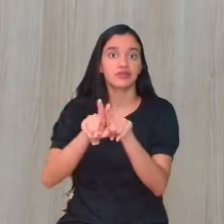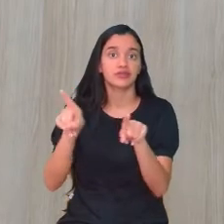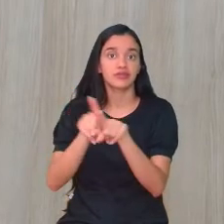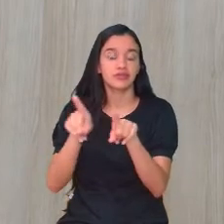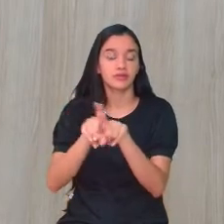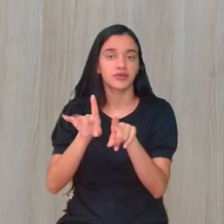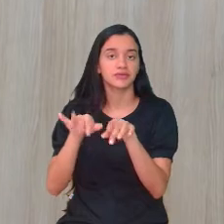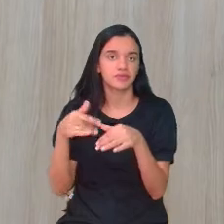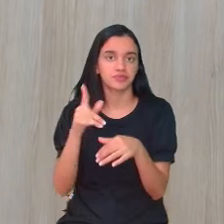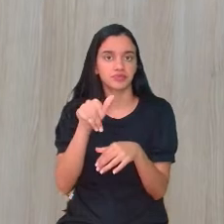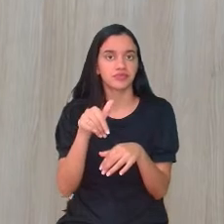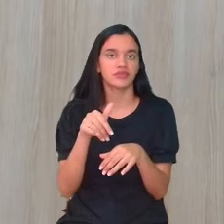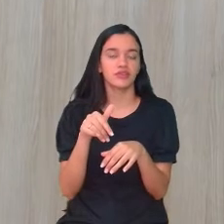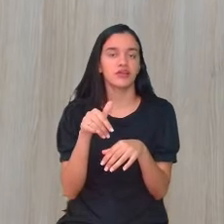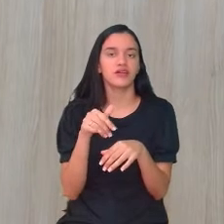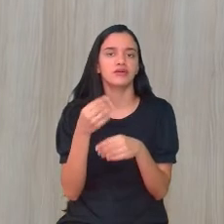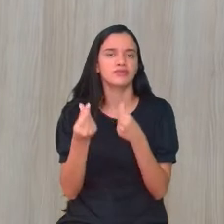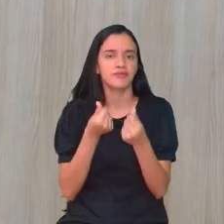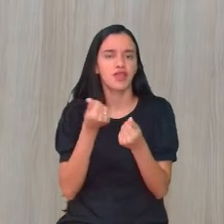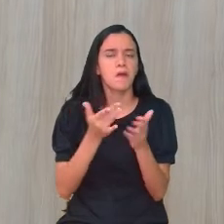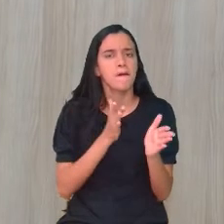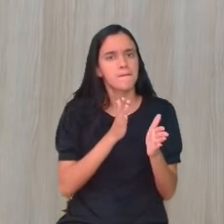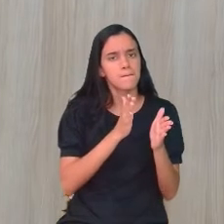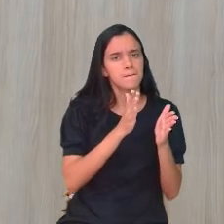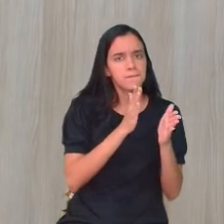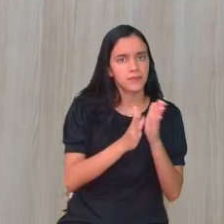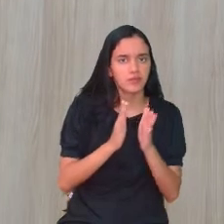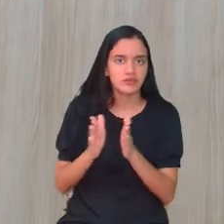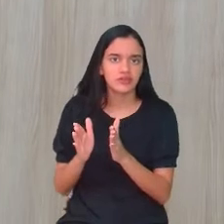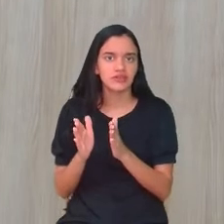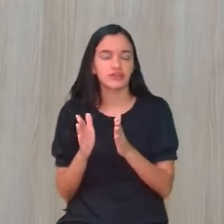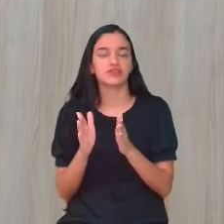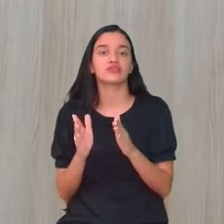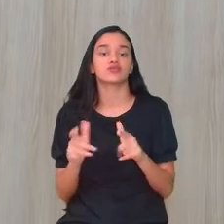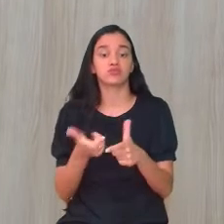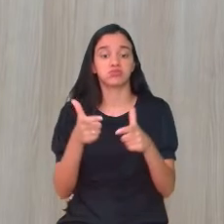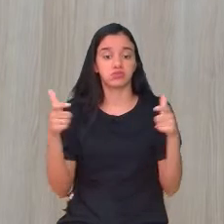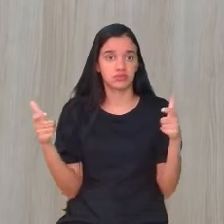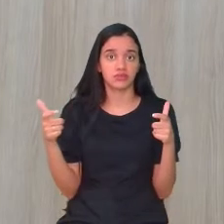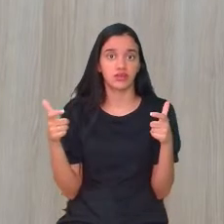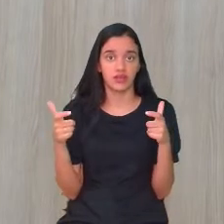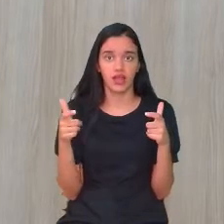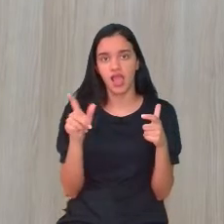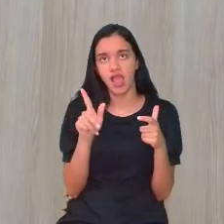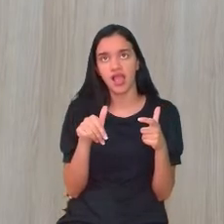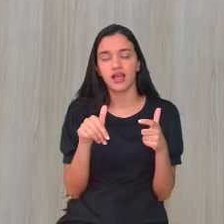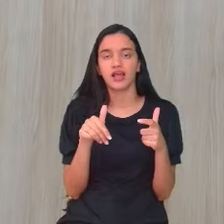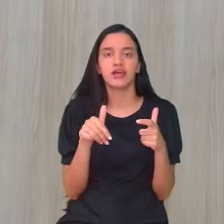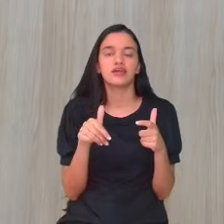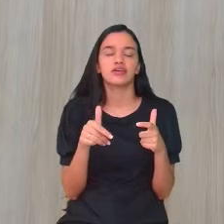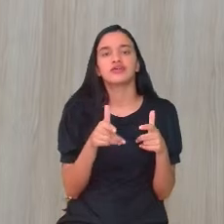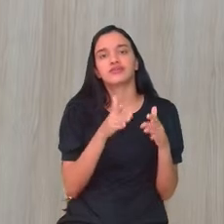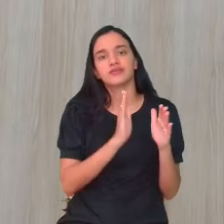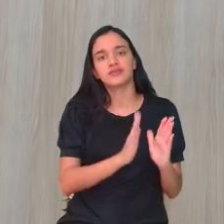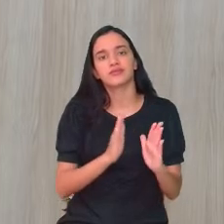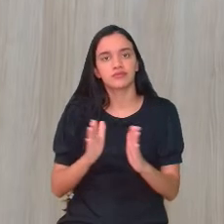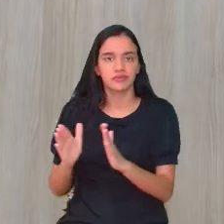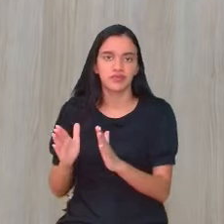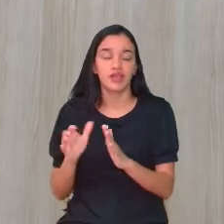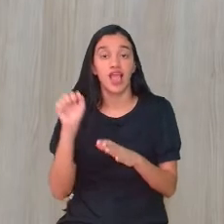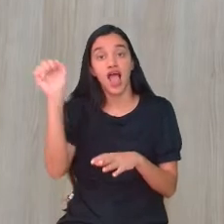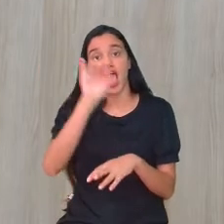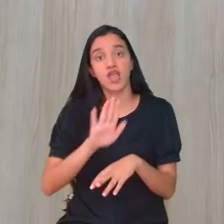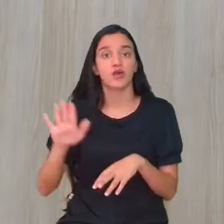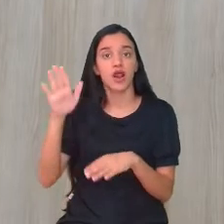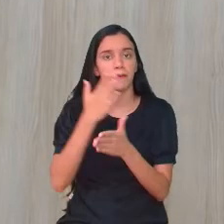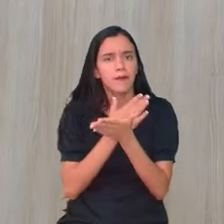financiar o processo de soerguimento, né, de processo, né, pelo qual a Europa